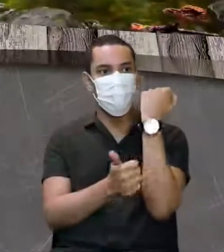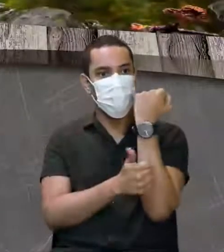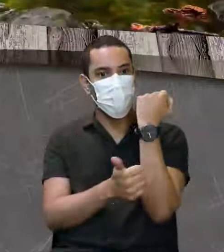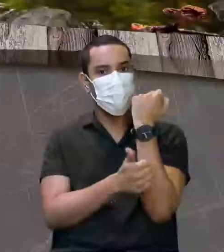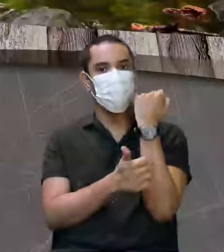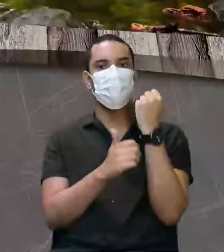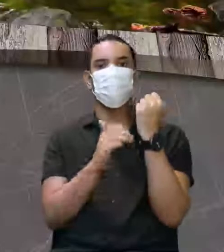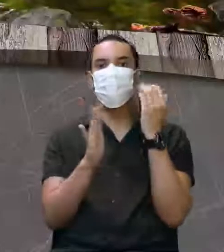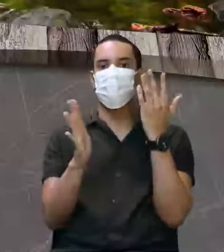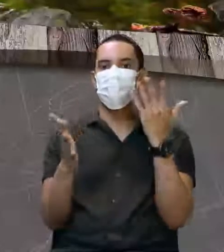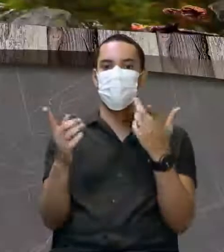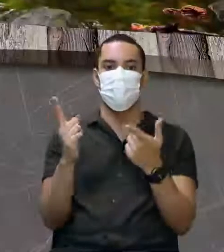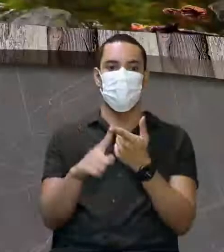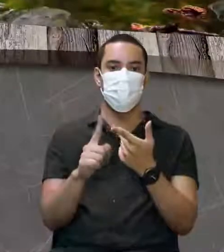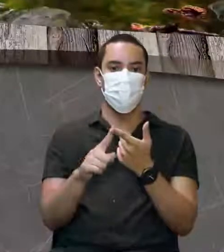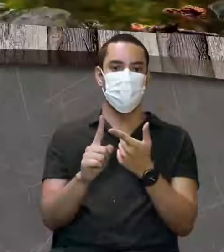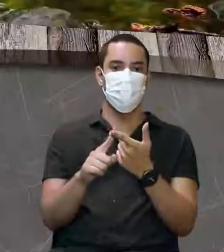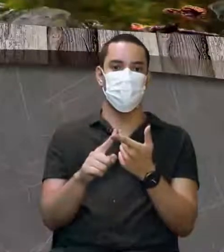fazer,